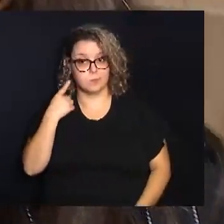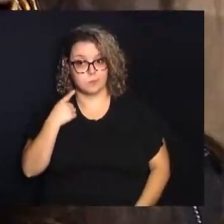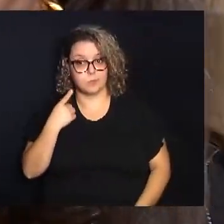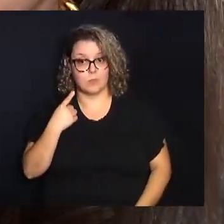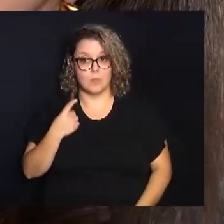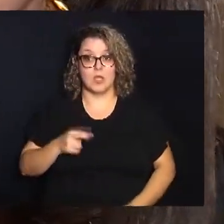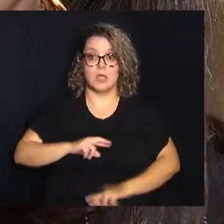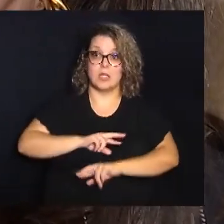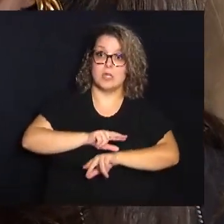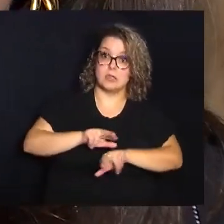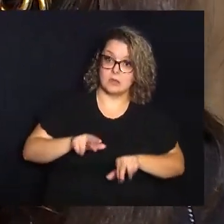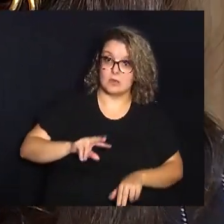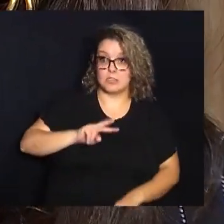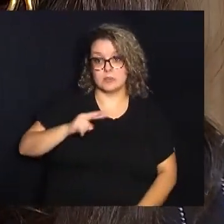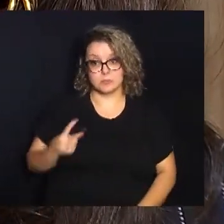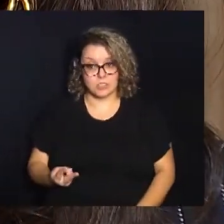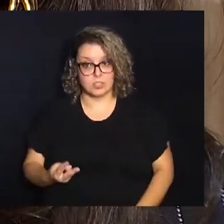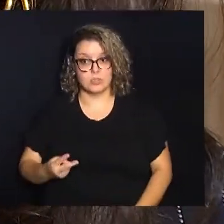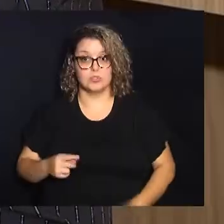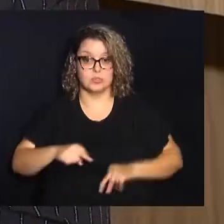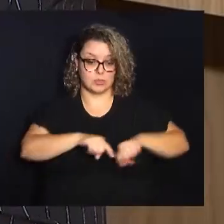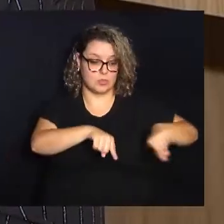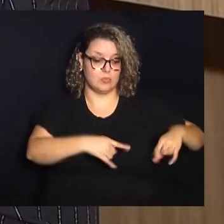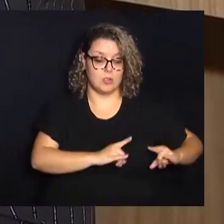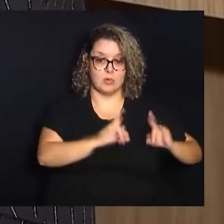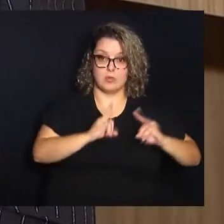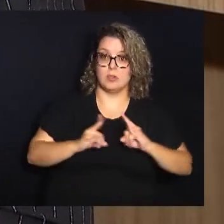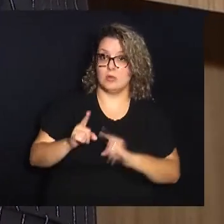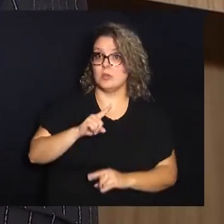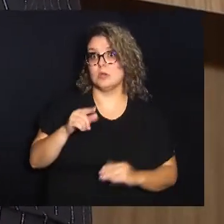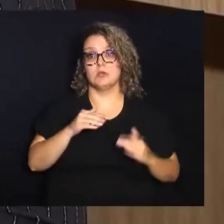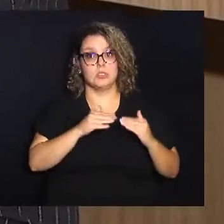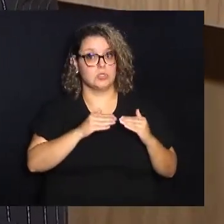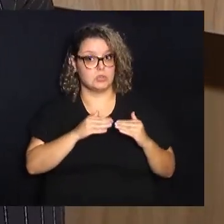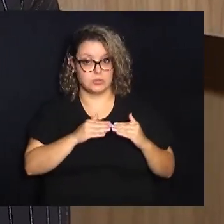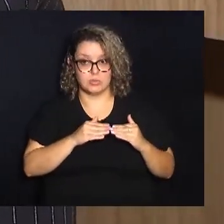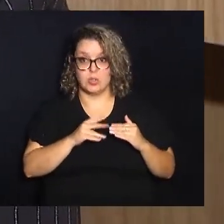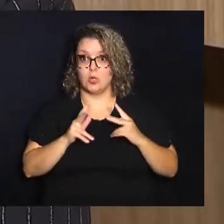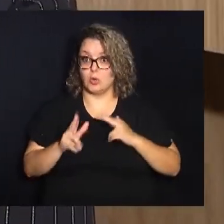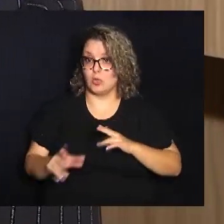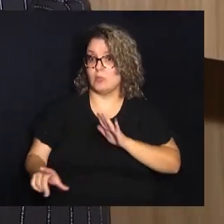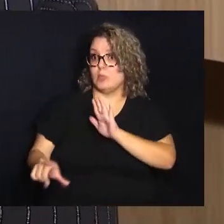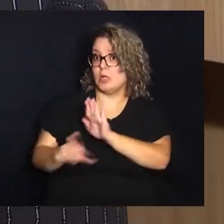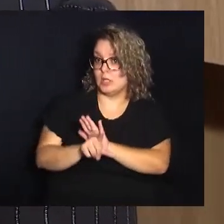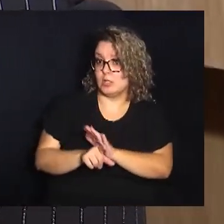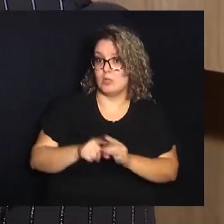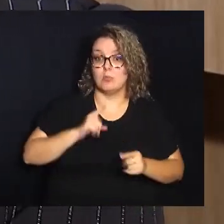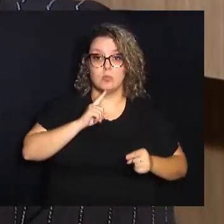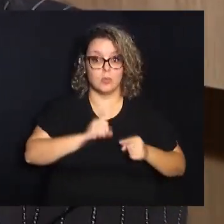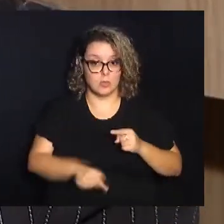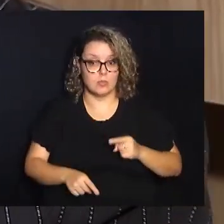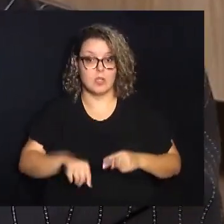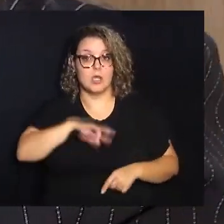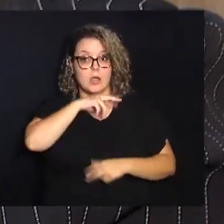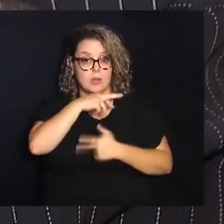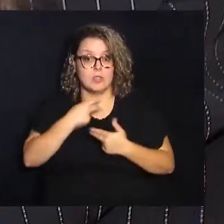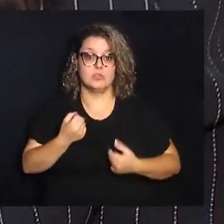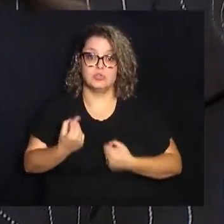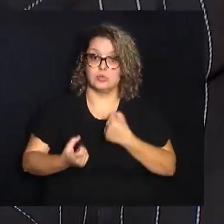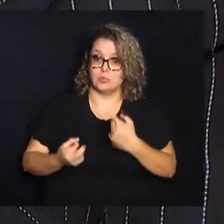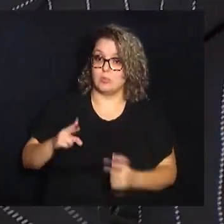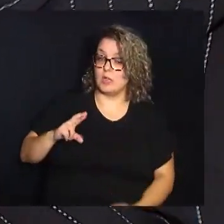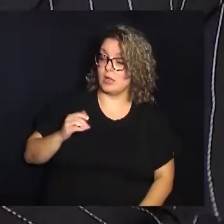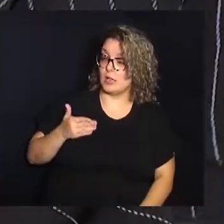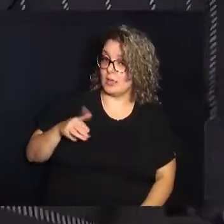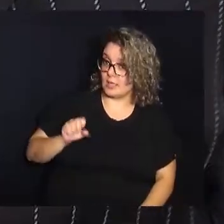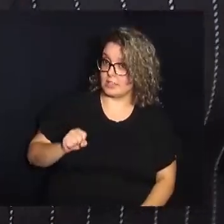esta advogada questão é que muitas vezes os condomínios tomam medidas que não estão de acordo com a lei como proib animais de